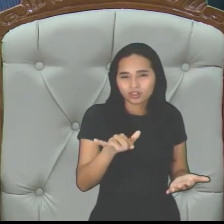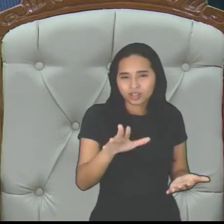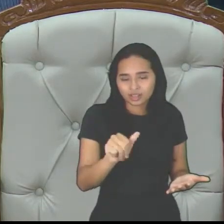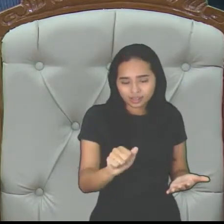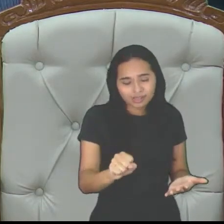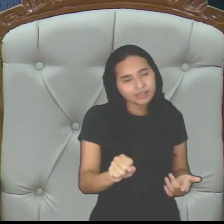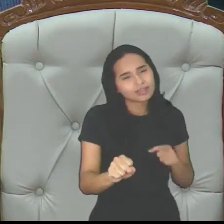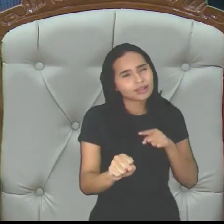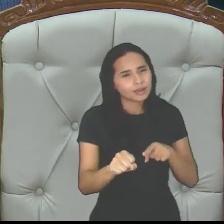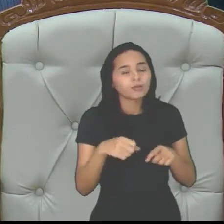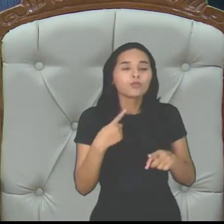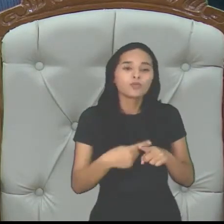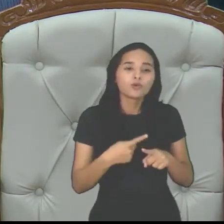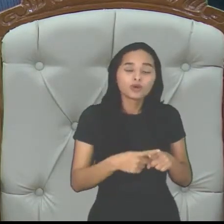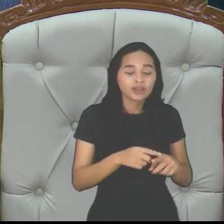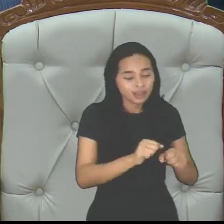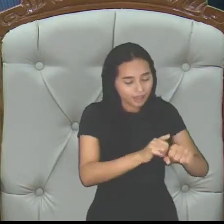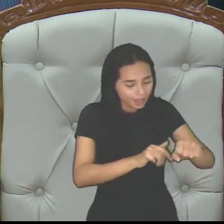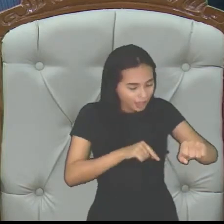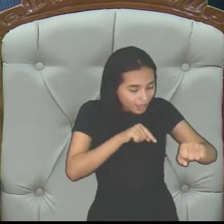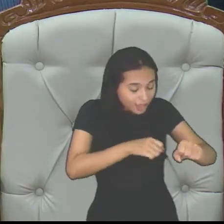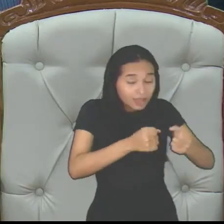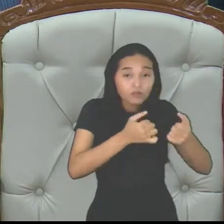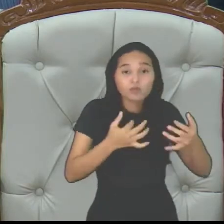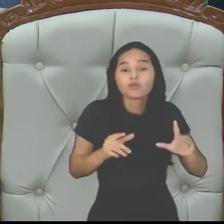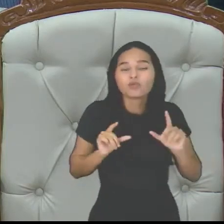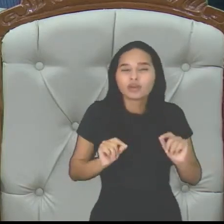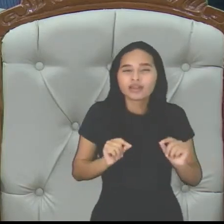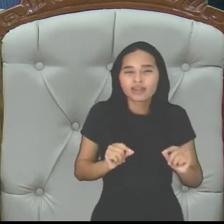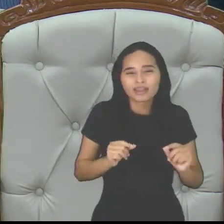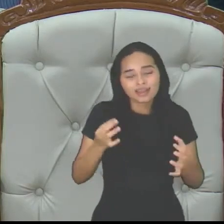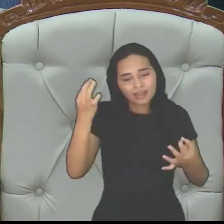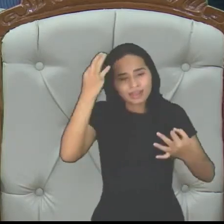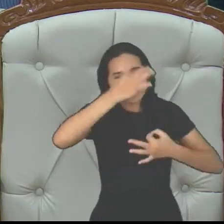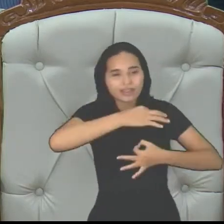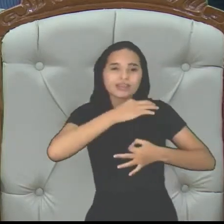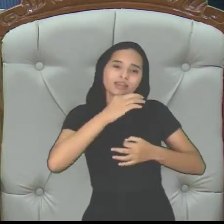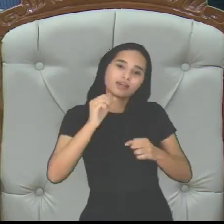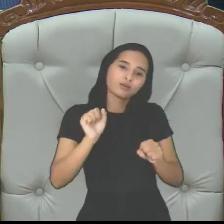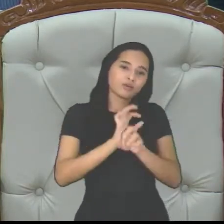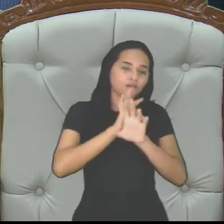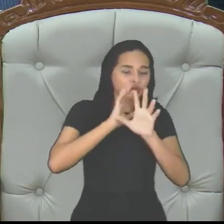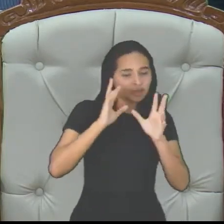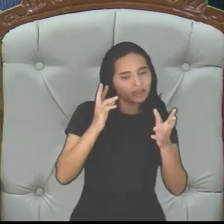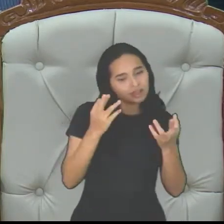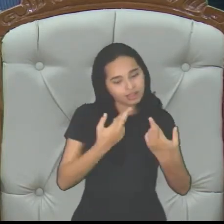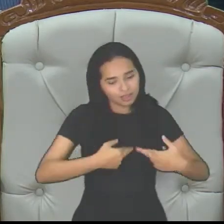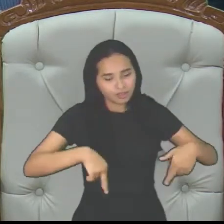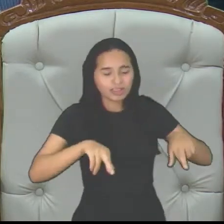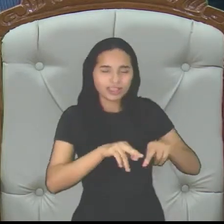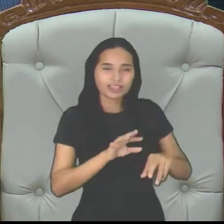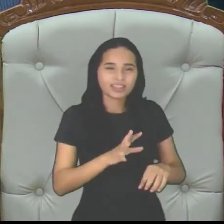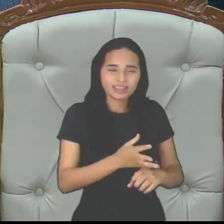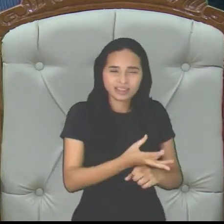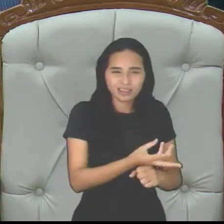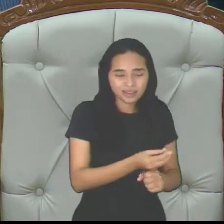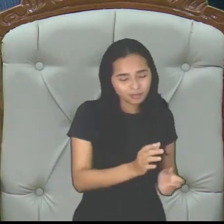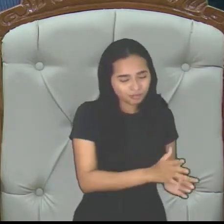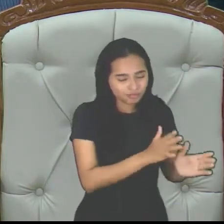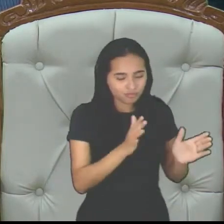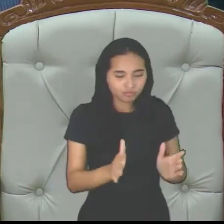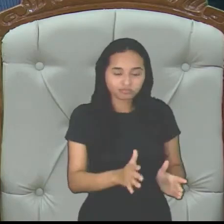justificação, da santificação, da regeneração e da glorificação, que a igreja passa todo por esse